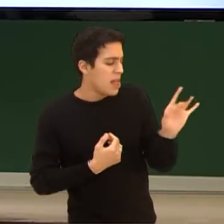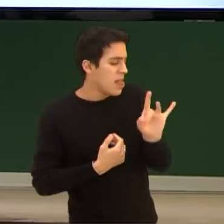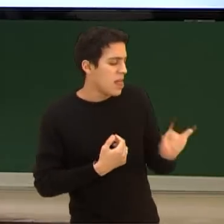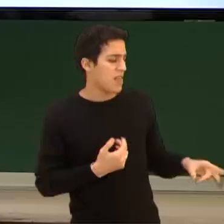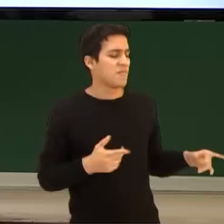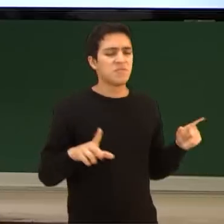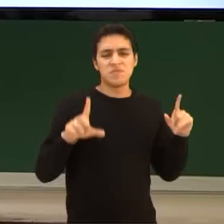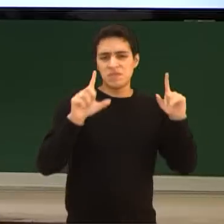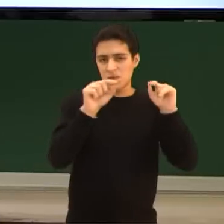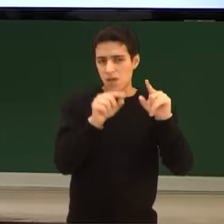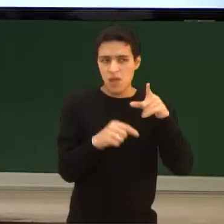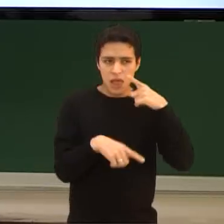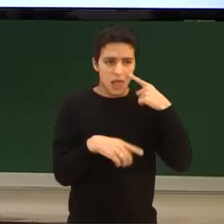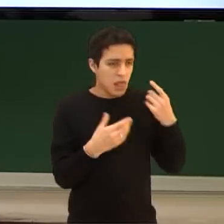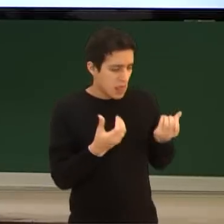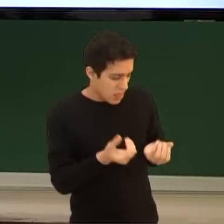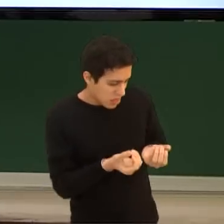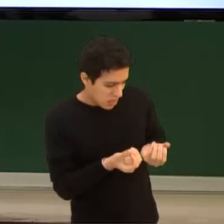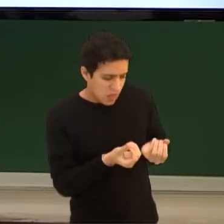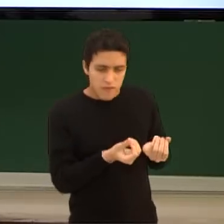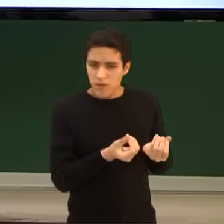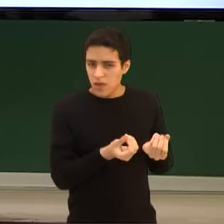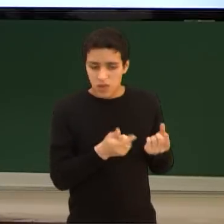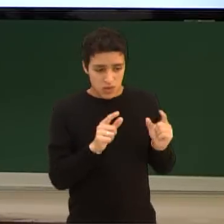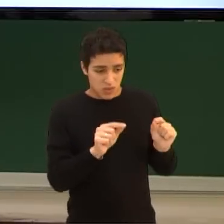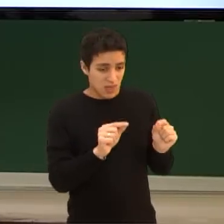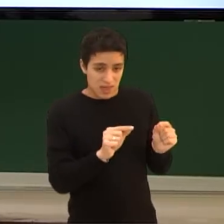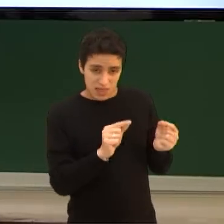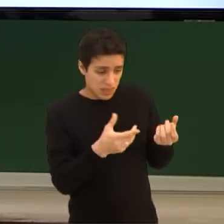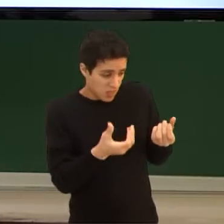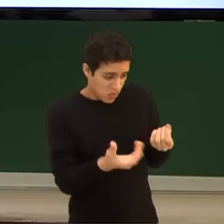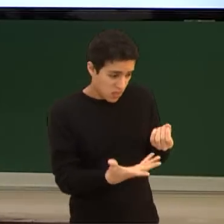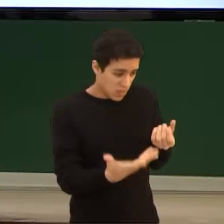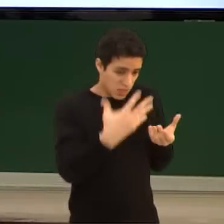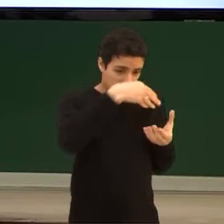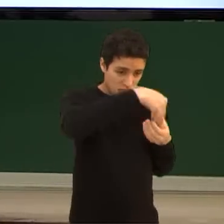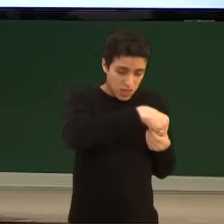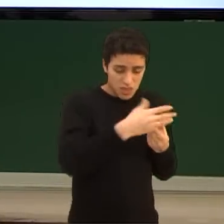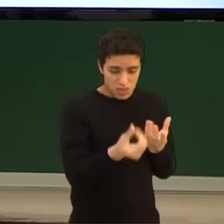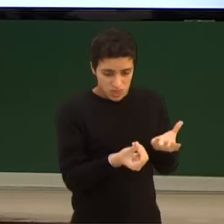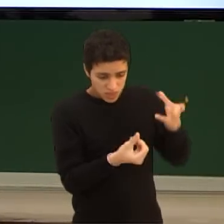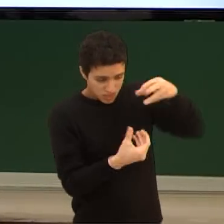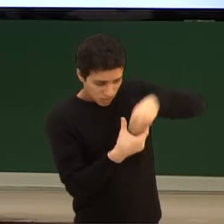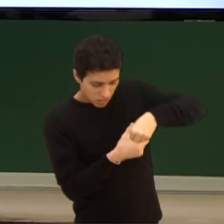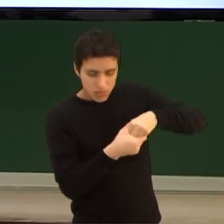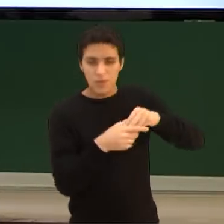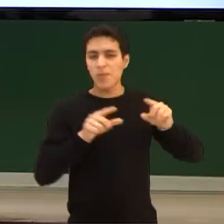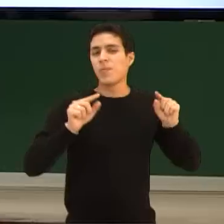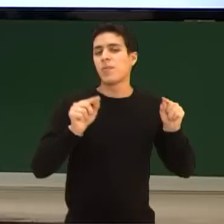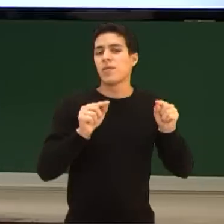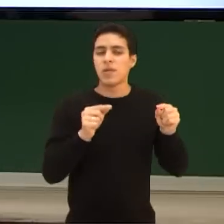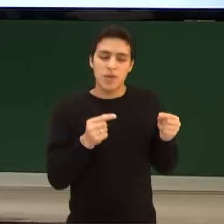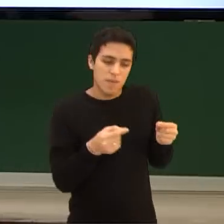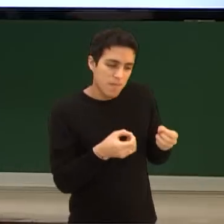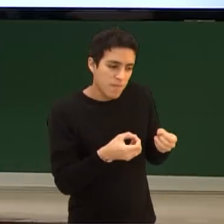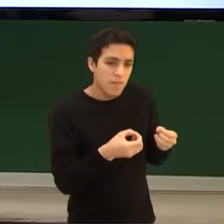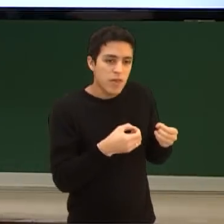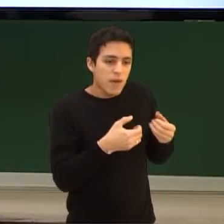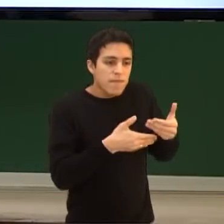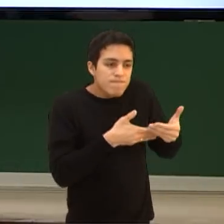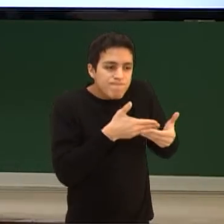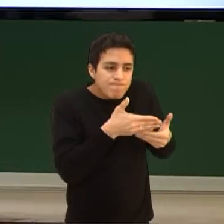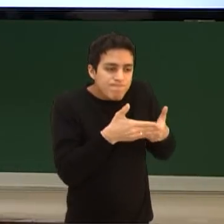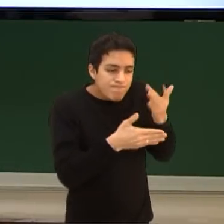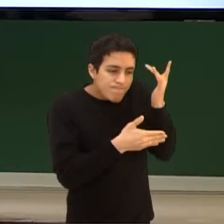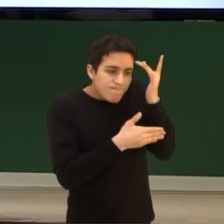delas? Os ovários, eles armazenam, né? E é ali dentro que amadurecem